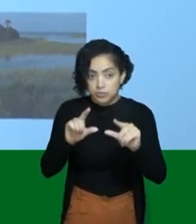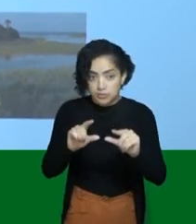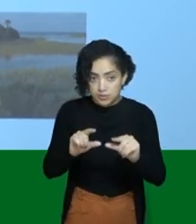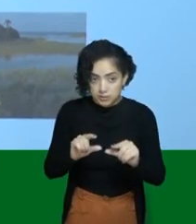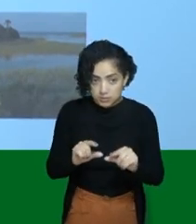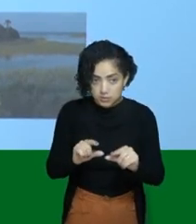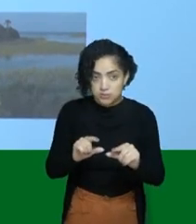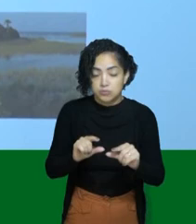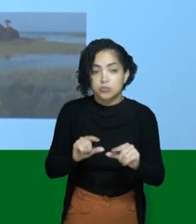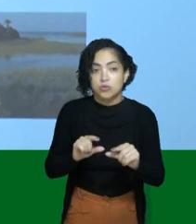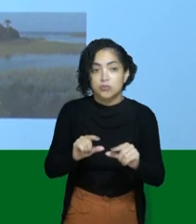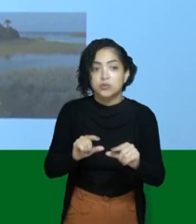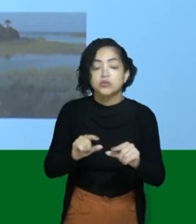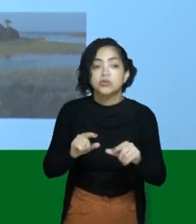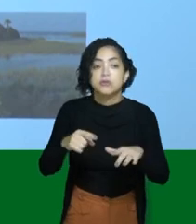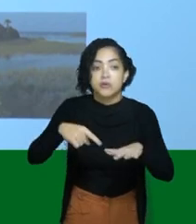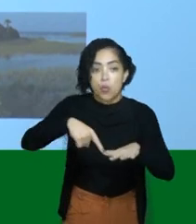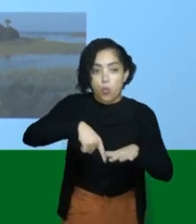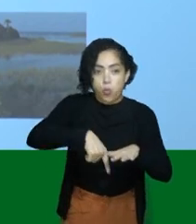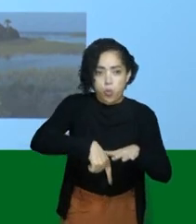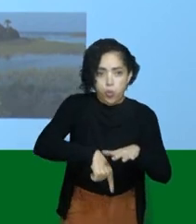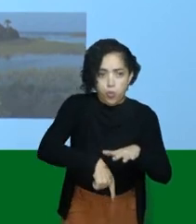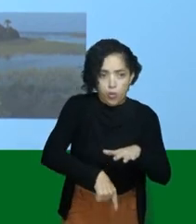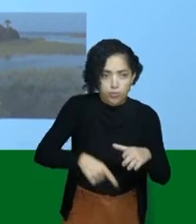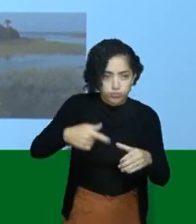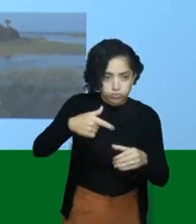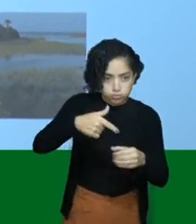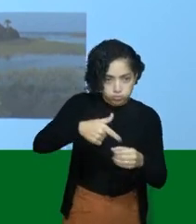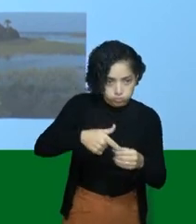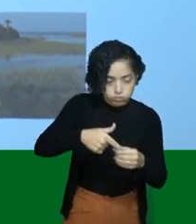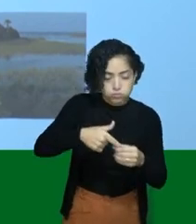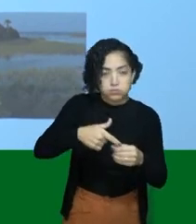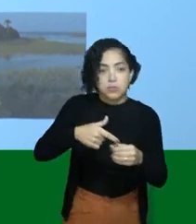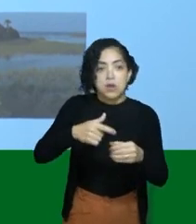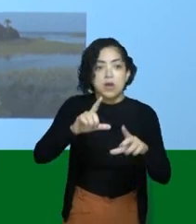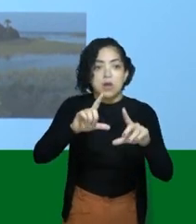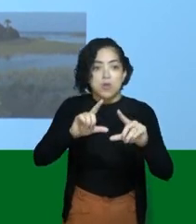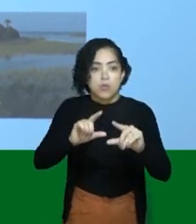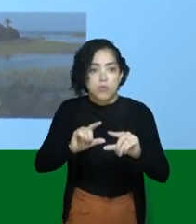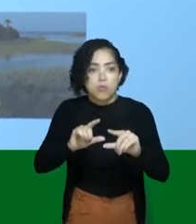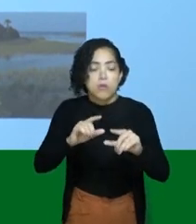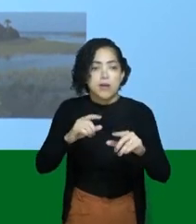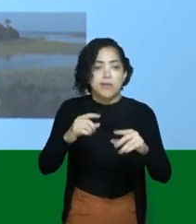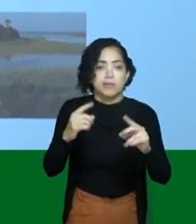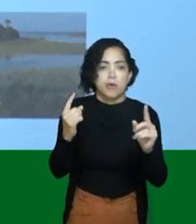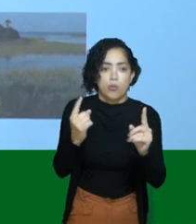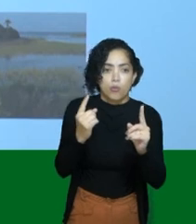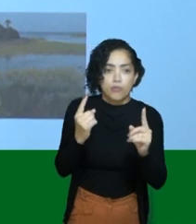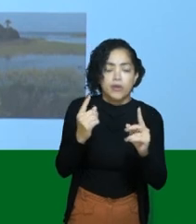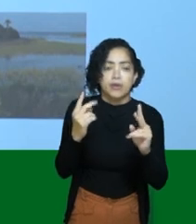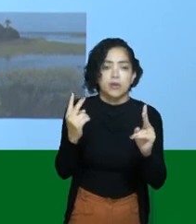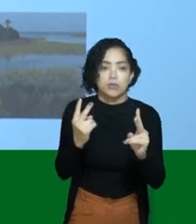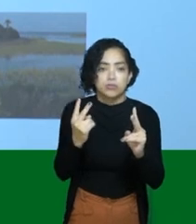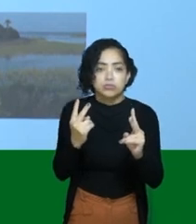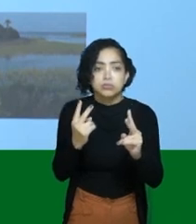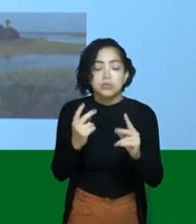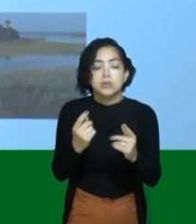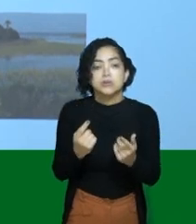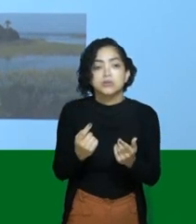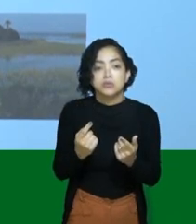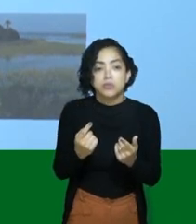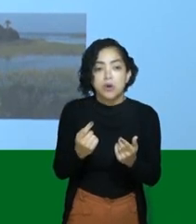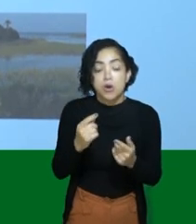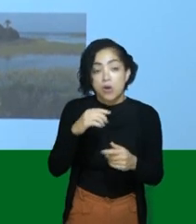de combustíveis fósseis, né, e para uma energia mais renovável, seja ela fotovoltaica, eólica, hidrogênio verde, o que seja,